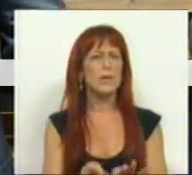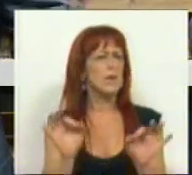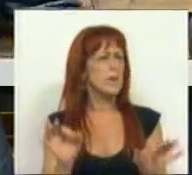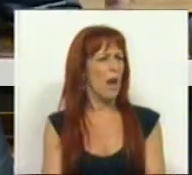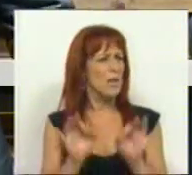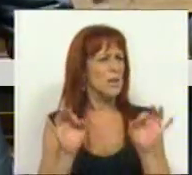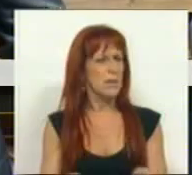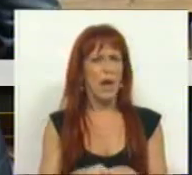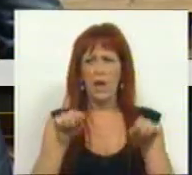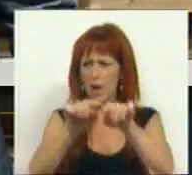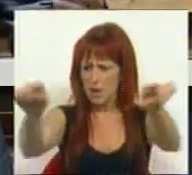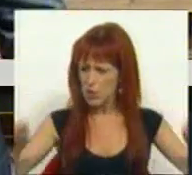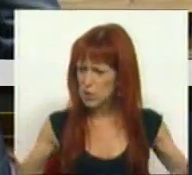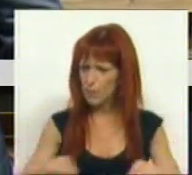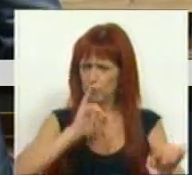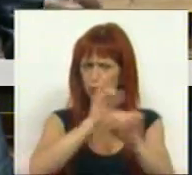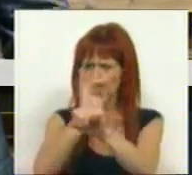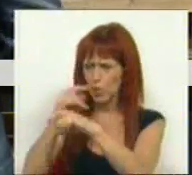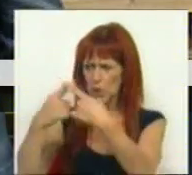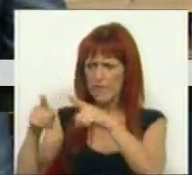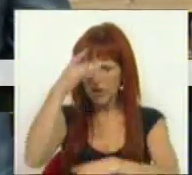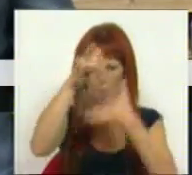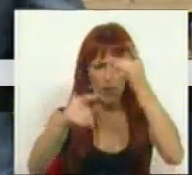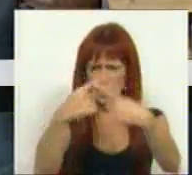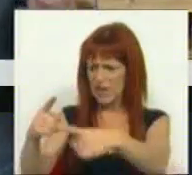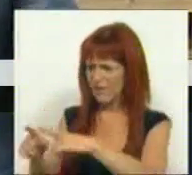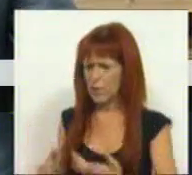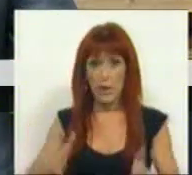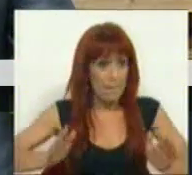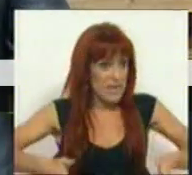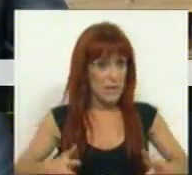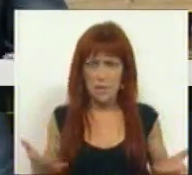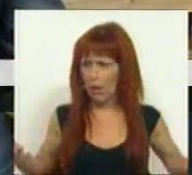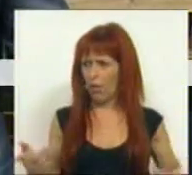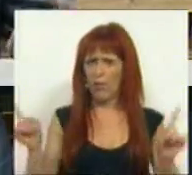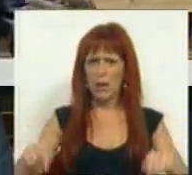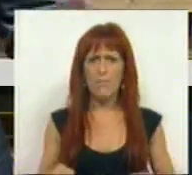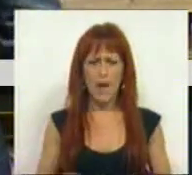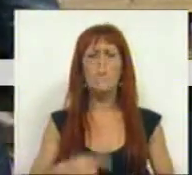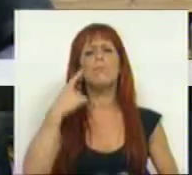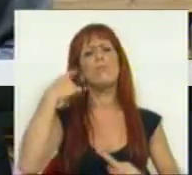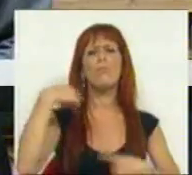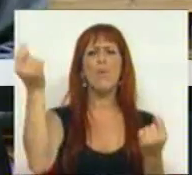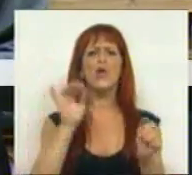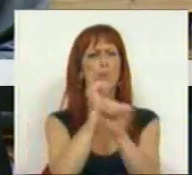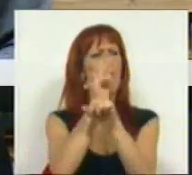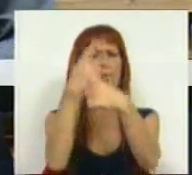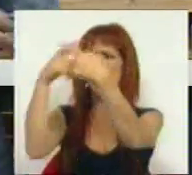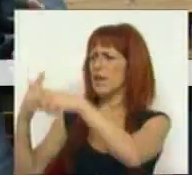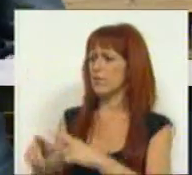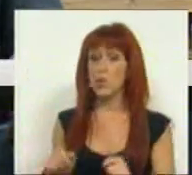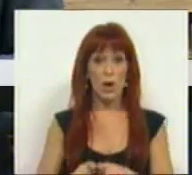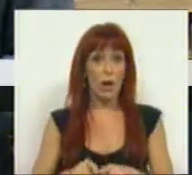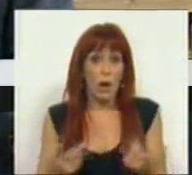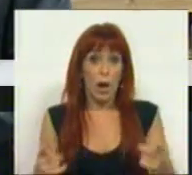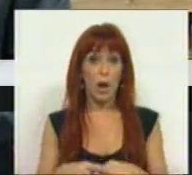se este, que é o espaço da pluralidade das opiniões e que deveria ser também a manifestação dessa pluralidade no que são os